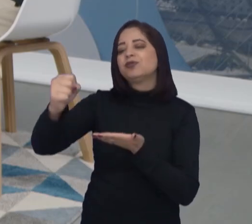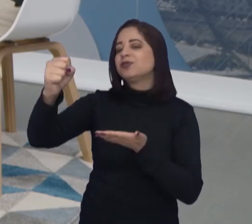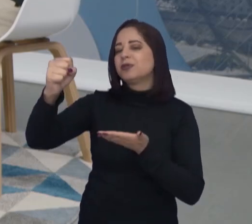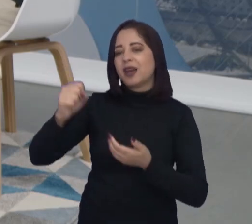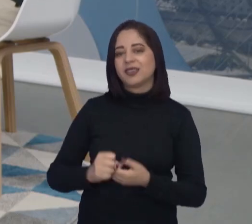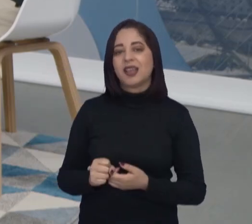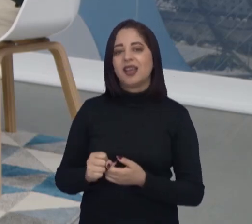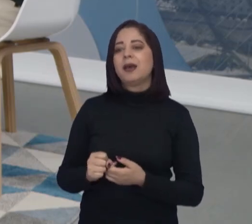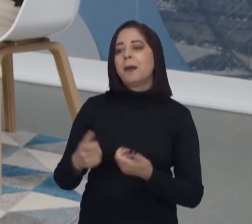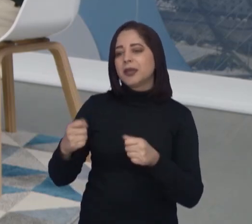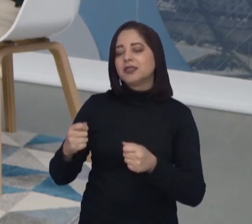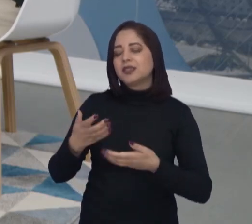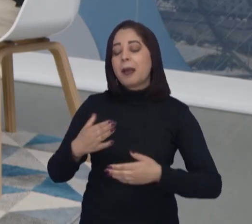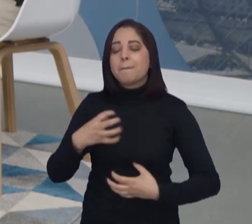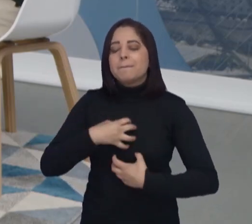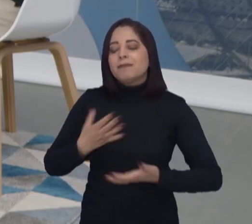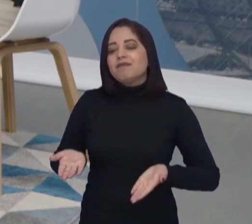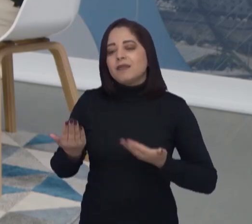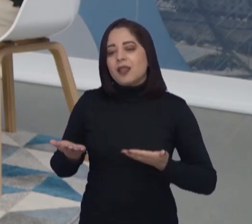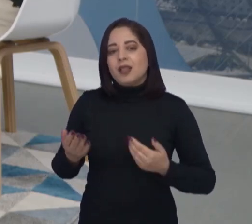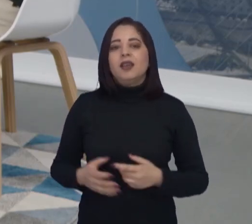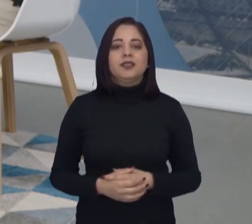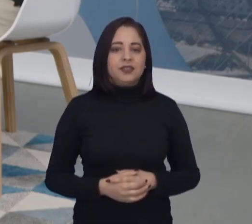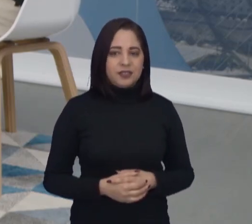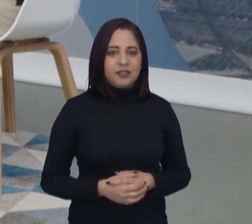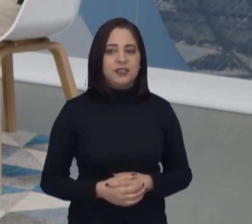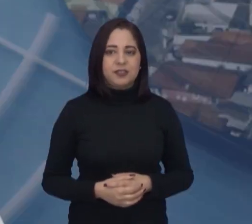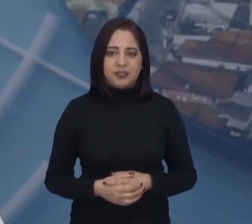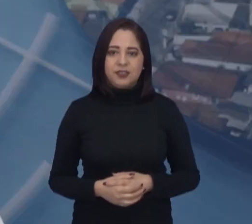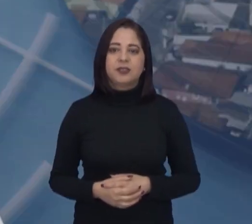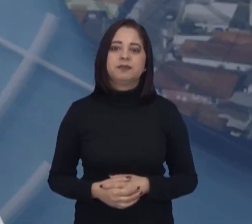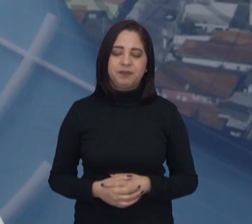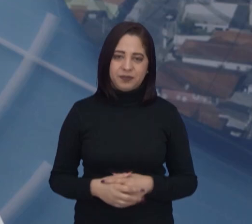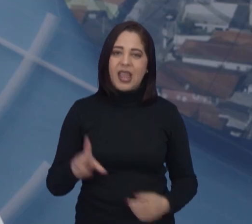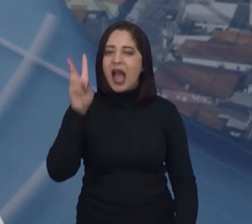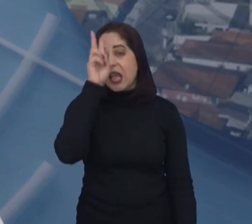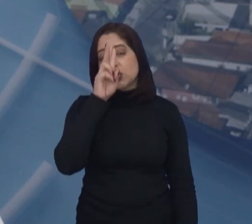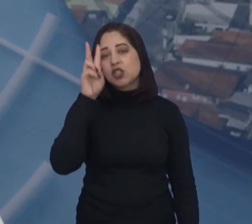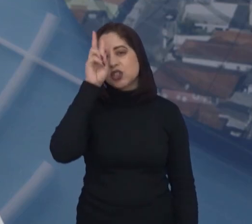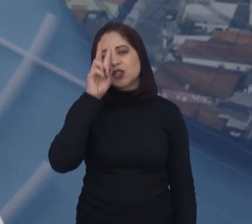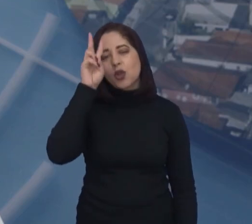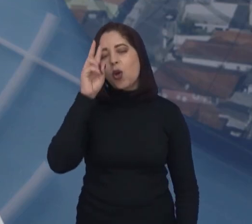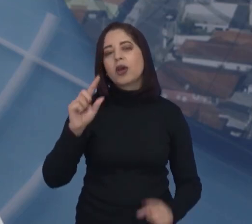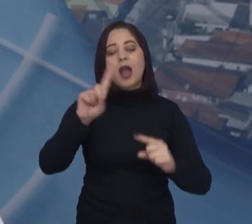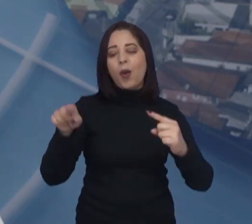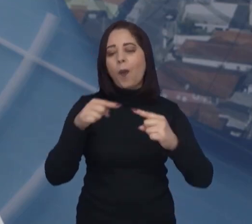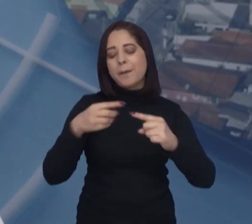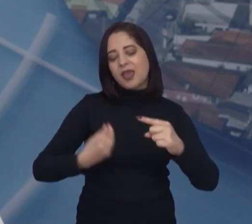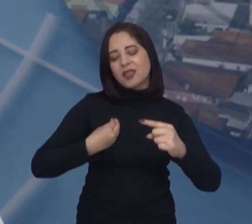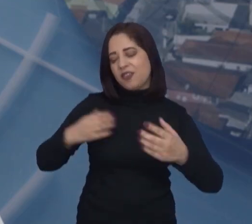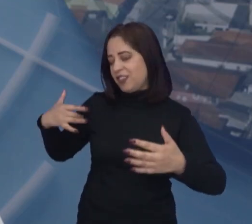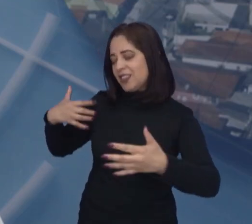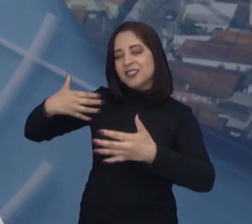mais divertido possível. Sim, sem dúvida. E essas histórias, né, que fazem parte da nossa construção. Muito obrigada,